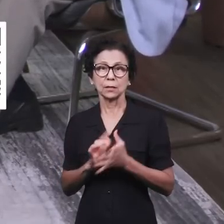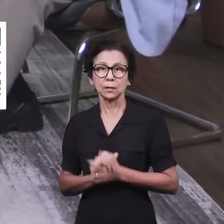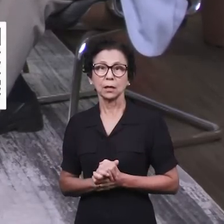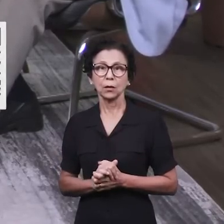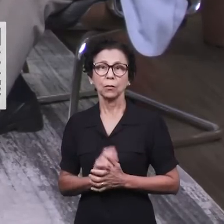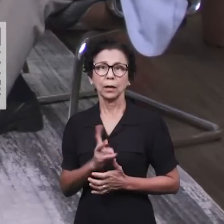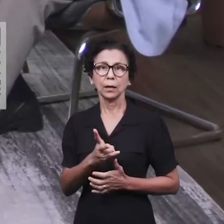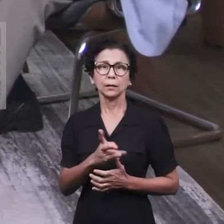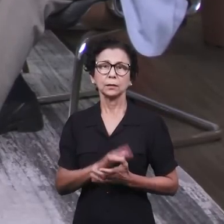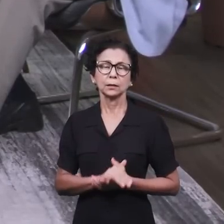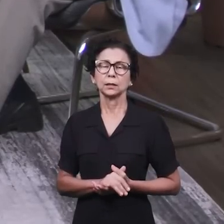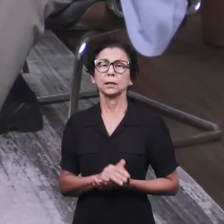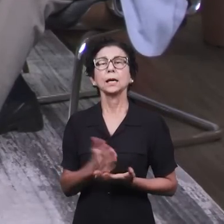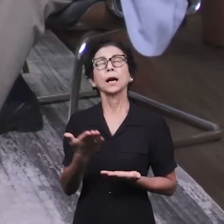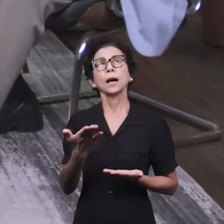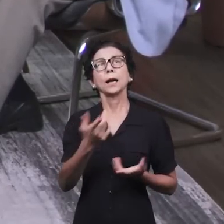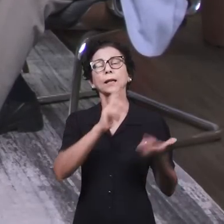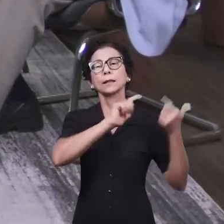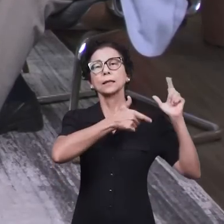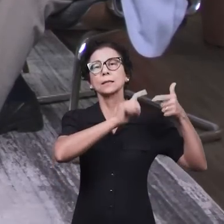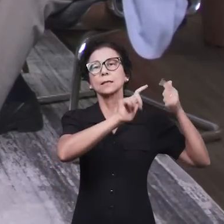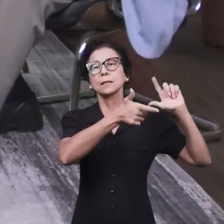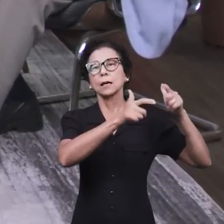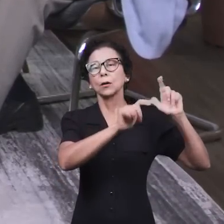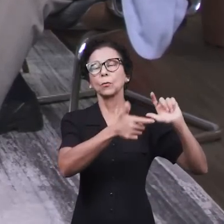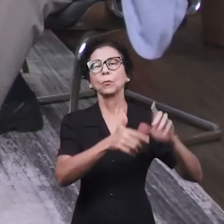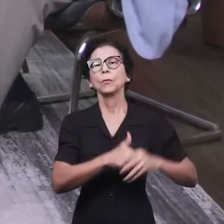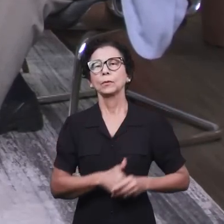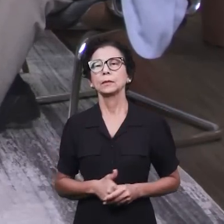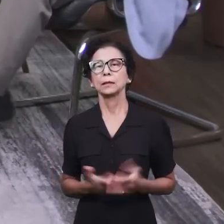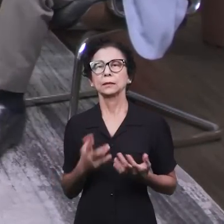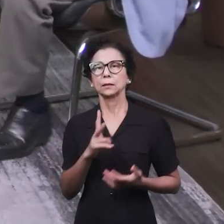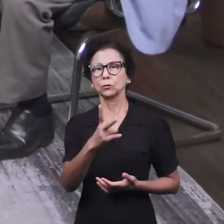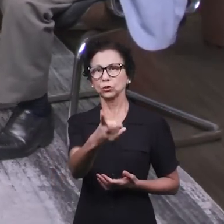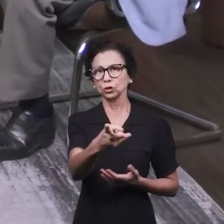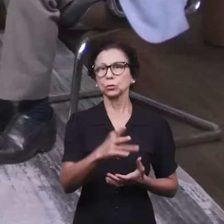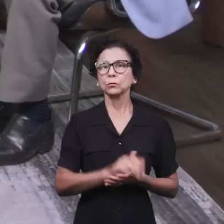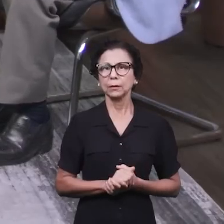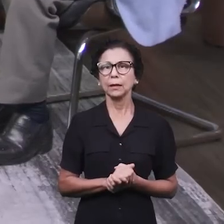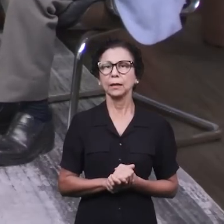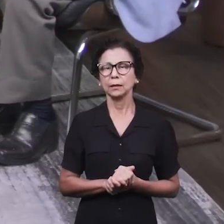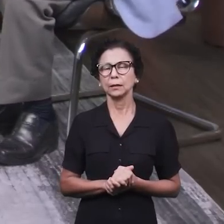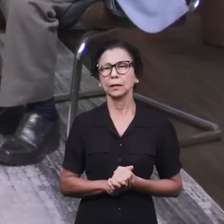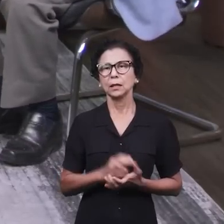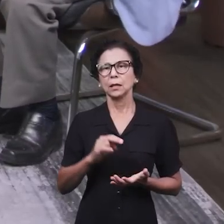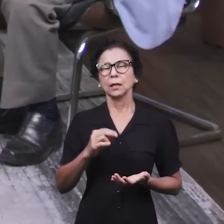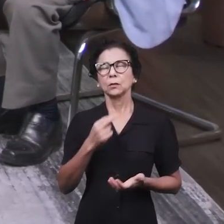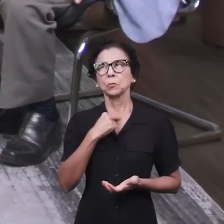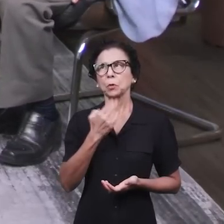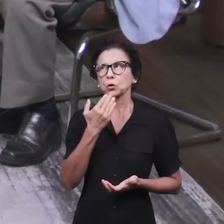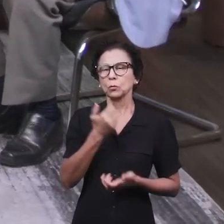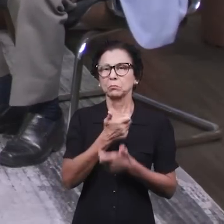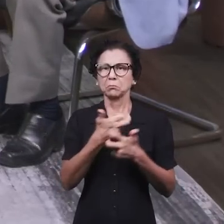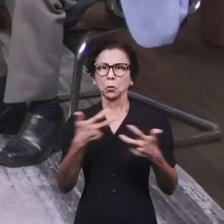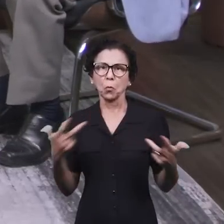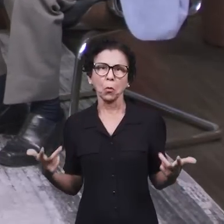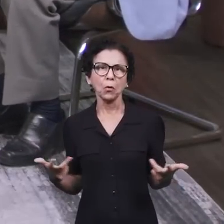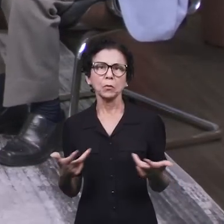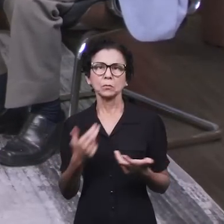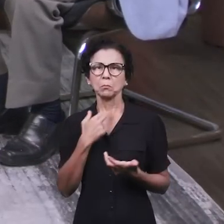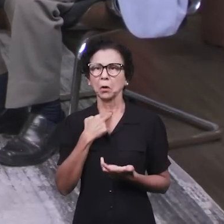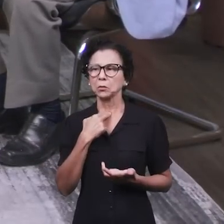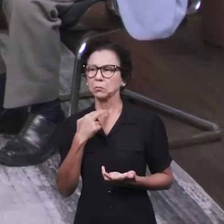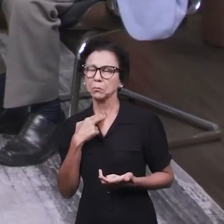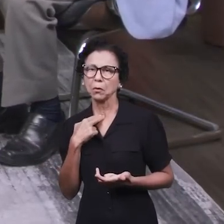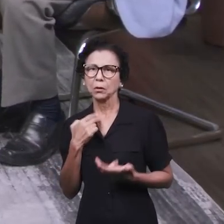convertido queriam guardar isso, não come aquilo, lá da Galácia. Estranho que vocês começaram no espírito e estão terminando